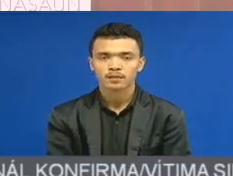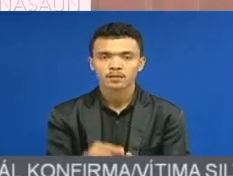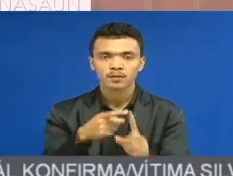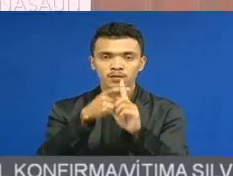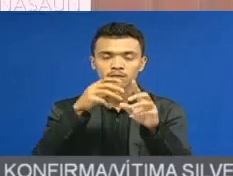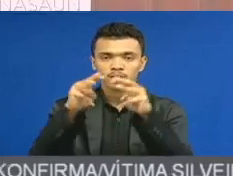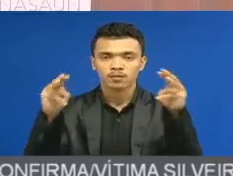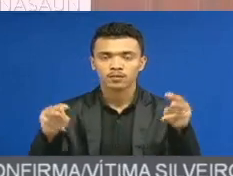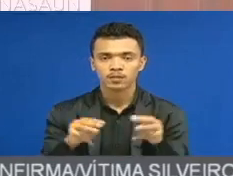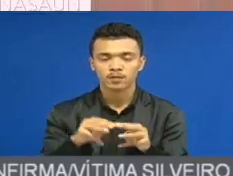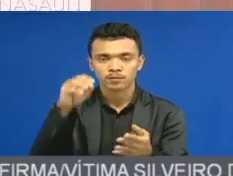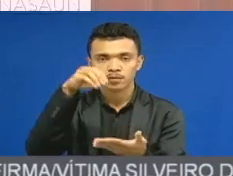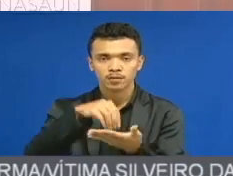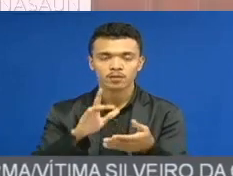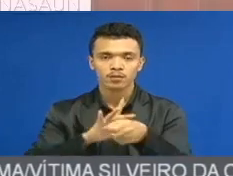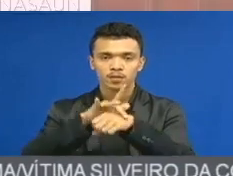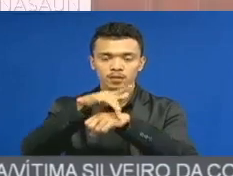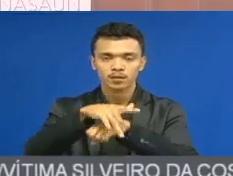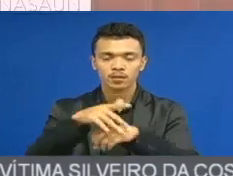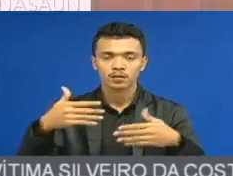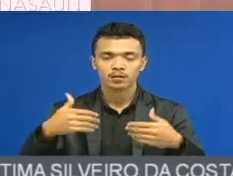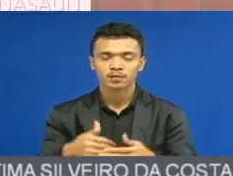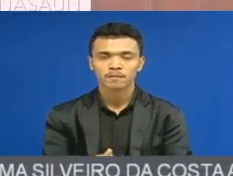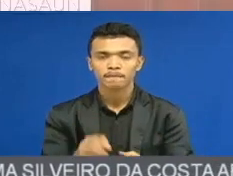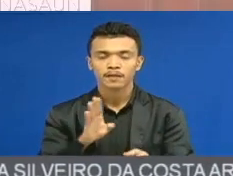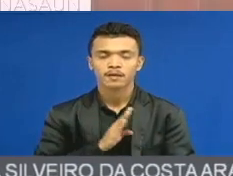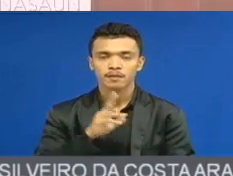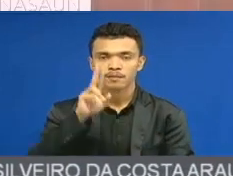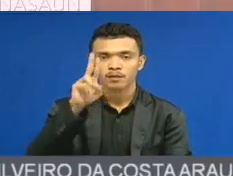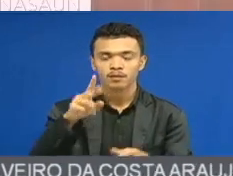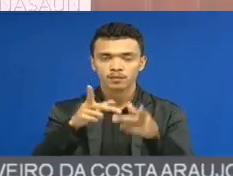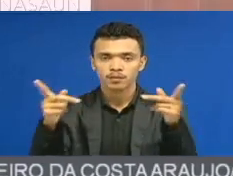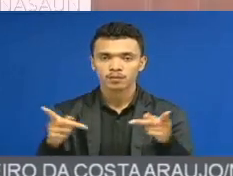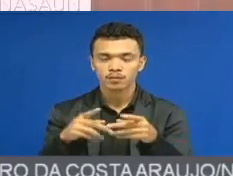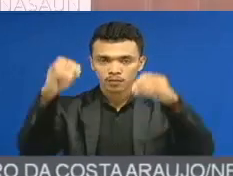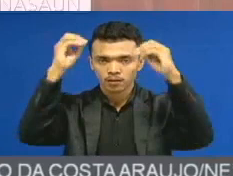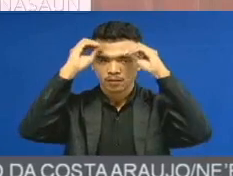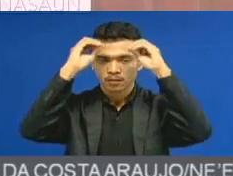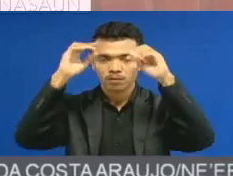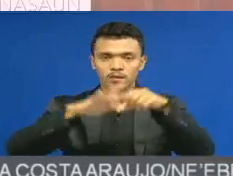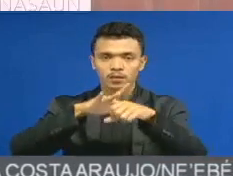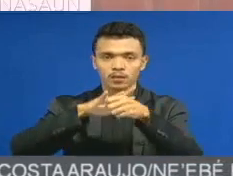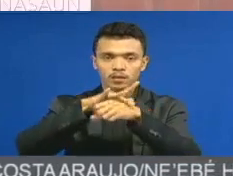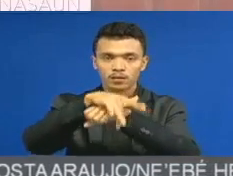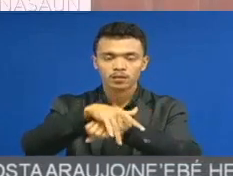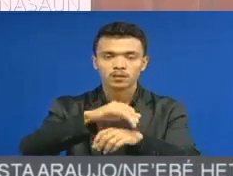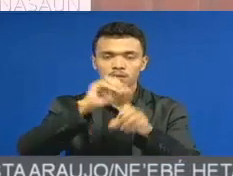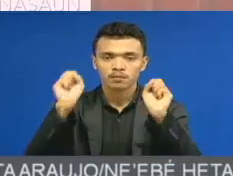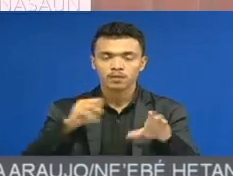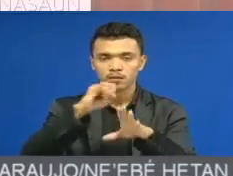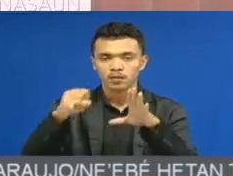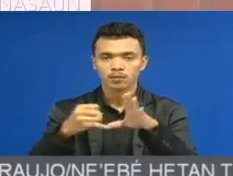munisipu ini para ite tau kita sei inglês iha por exemplo iha bau kau kari sentru ne bema ka handon lia inglês ini bela akumula vike ke los